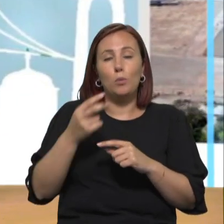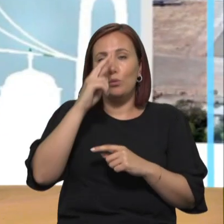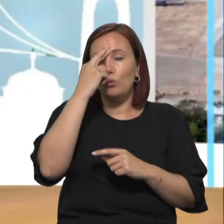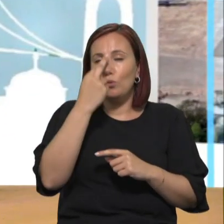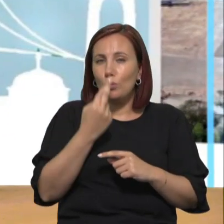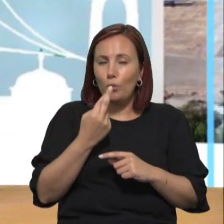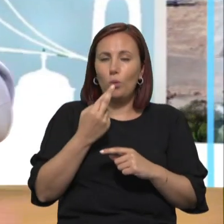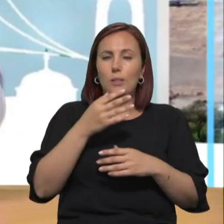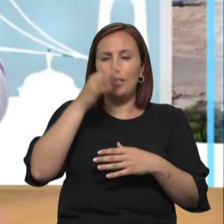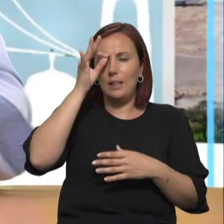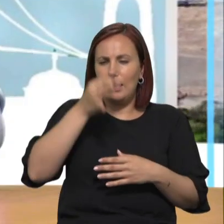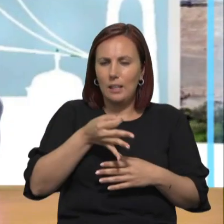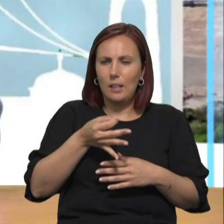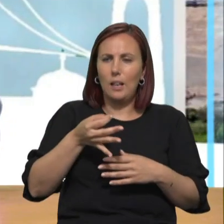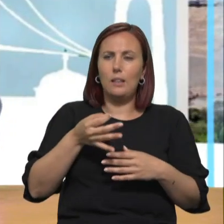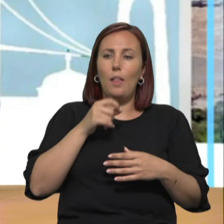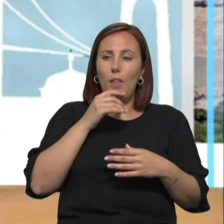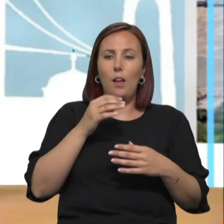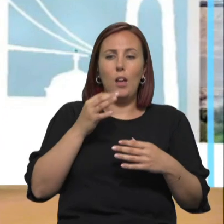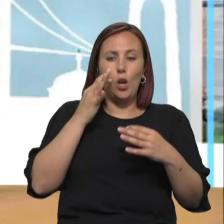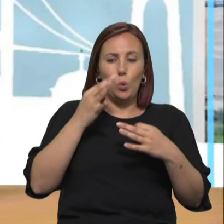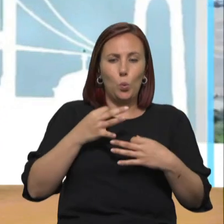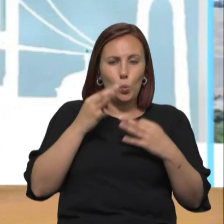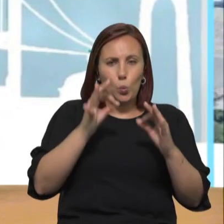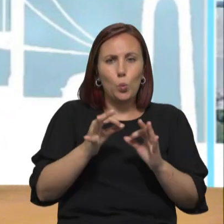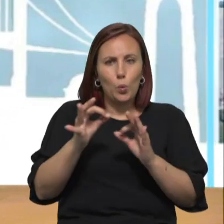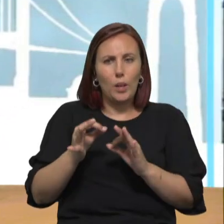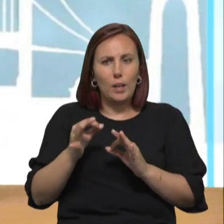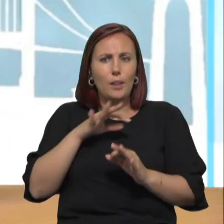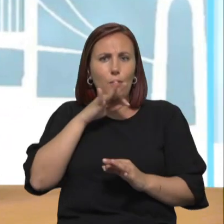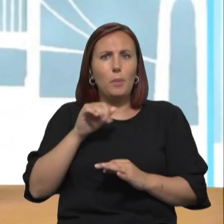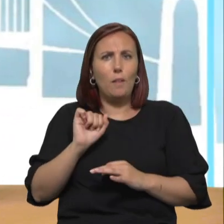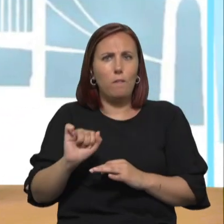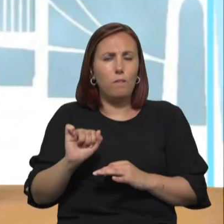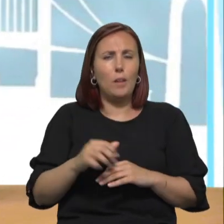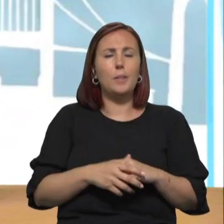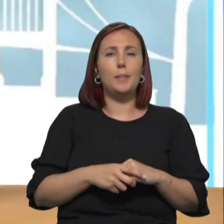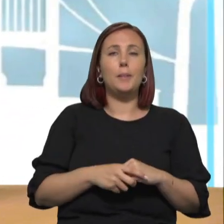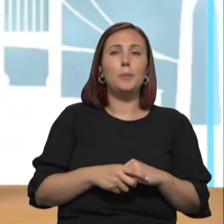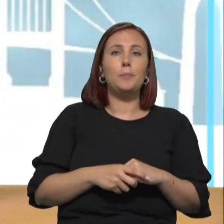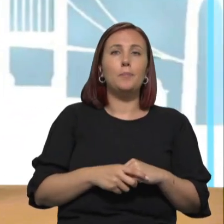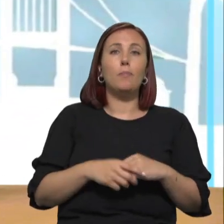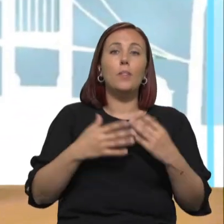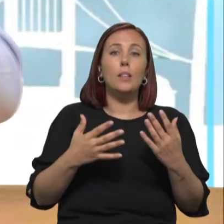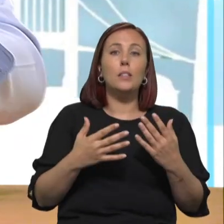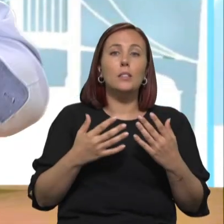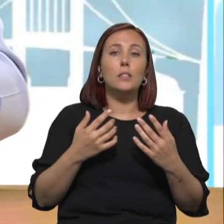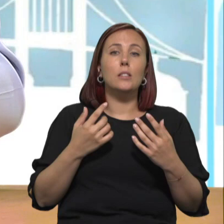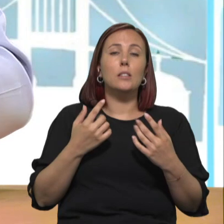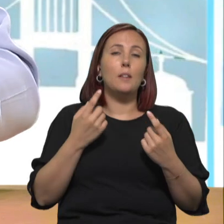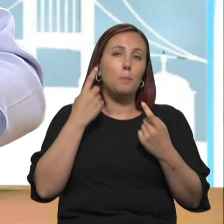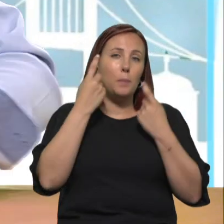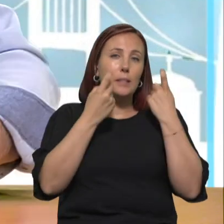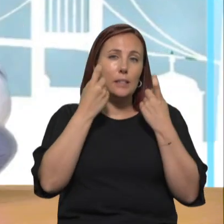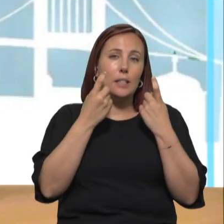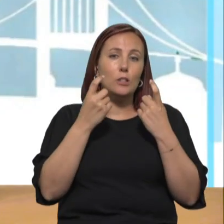sua dignidade, cuidarem dos seus. Ora, isso consegue-se refletindo hoje de